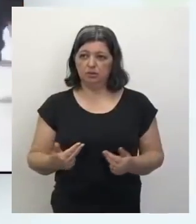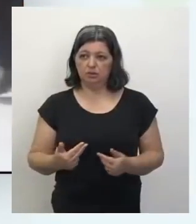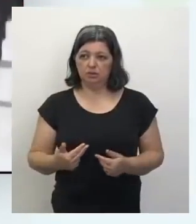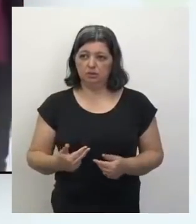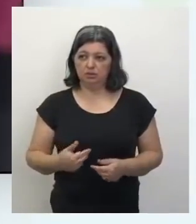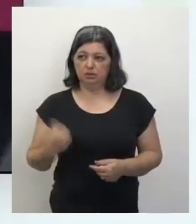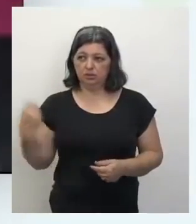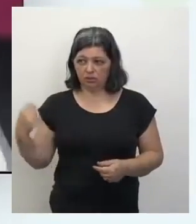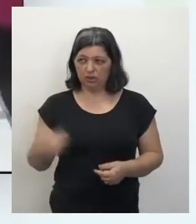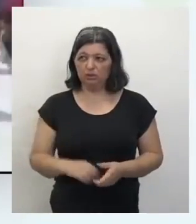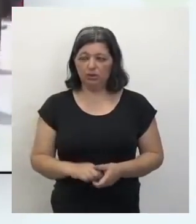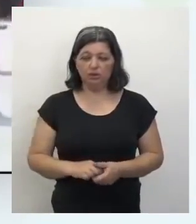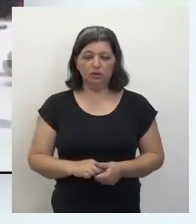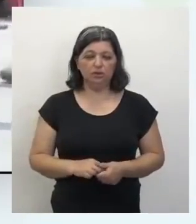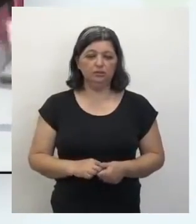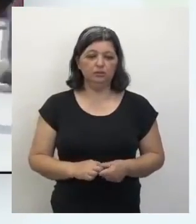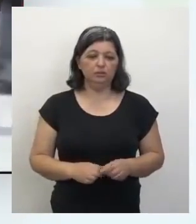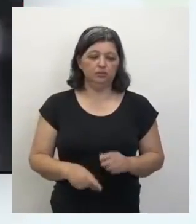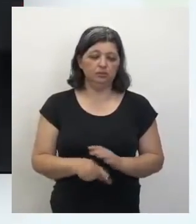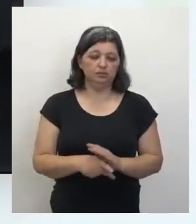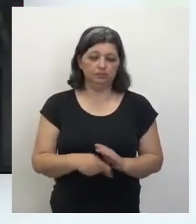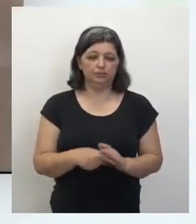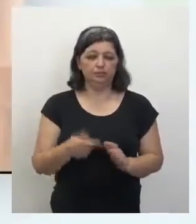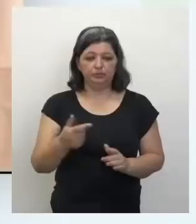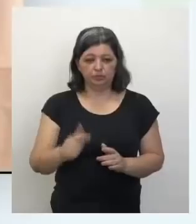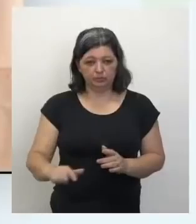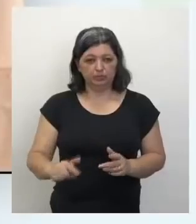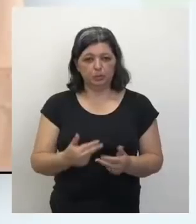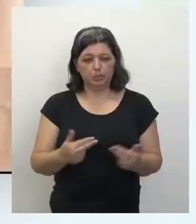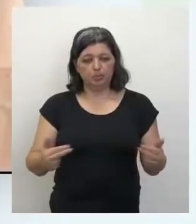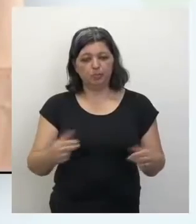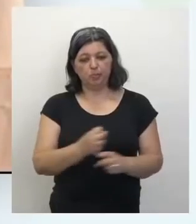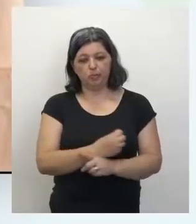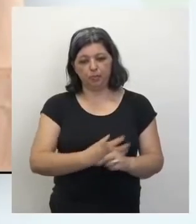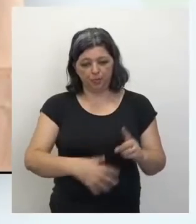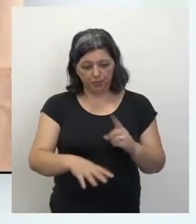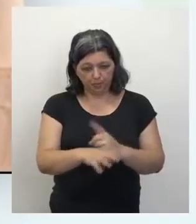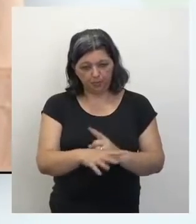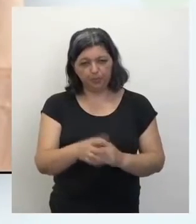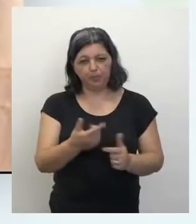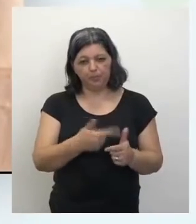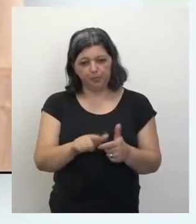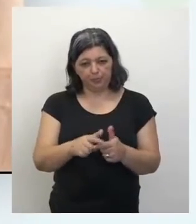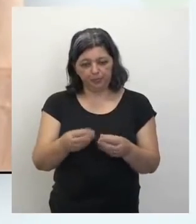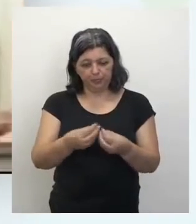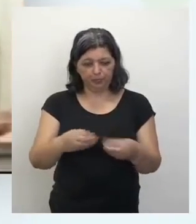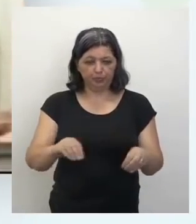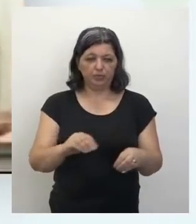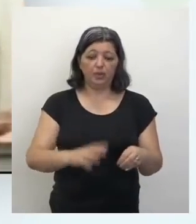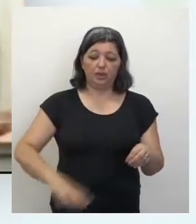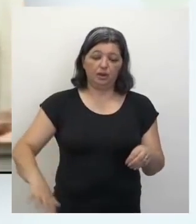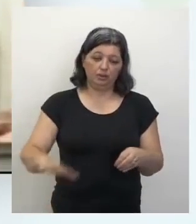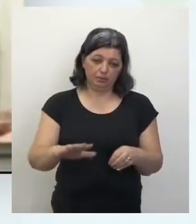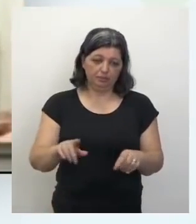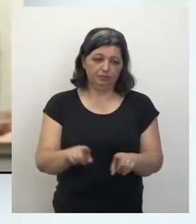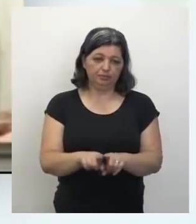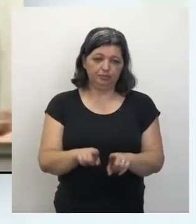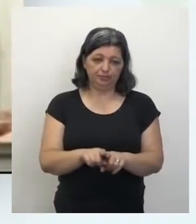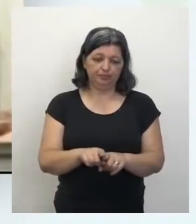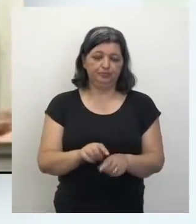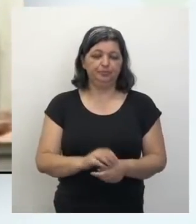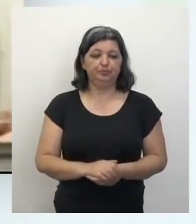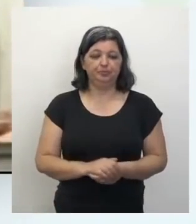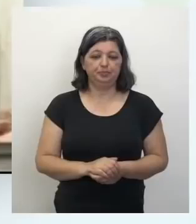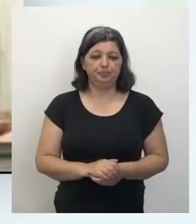influenciados diretamente por outras condições, né? Condições socioeconômicas, são influenciados pelo nosso ambiente. Então, o nosso